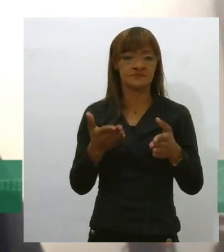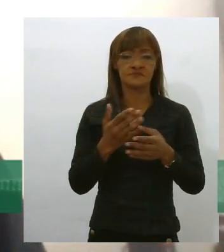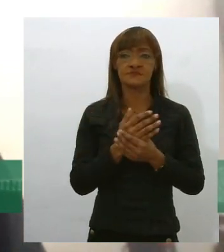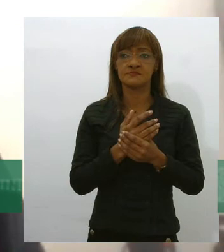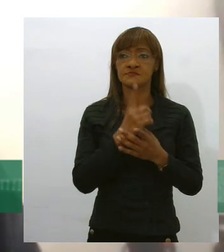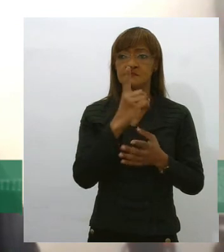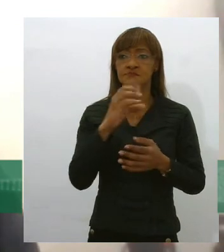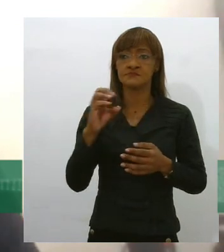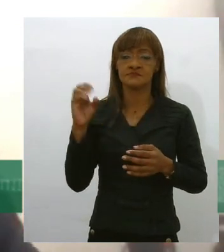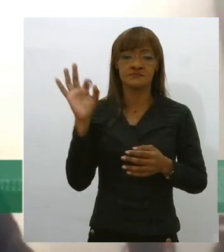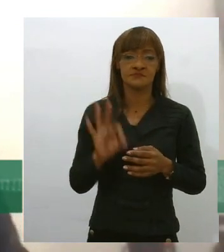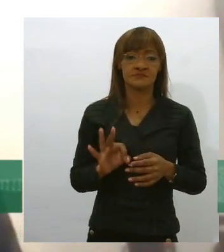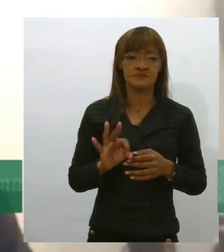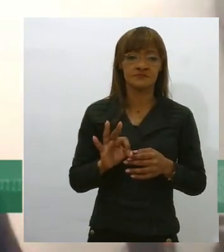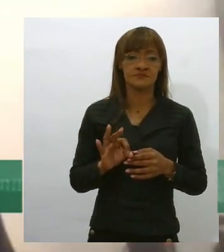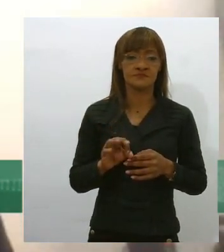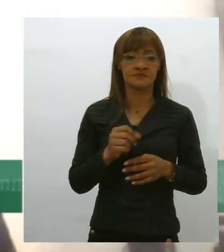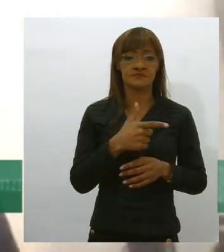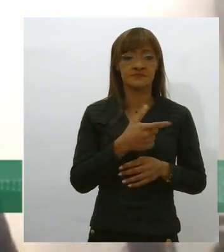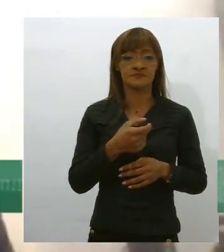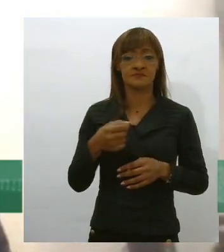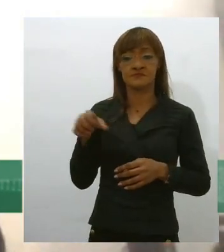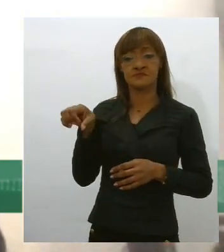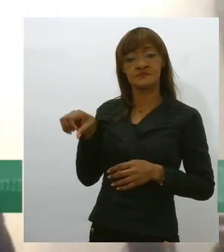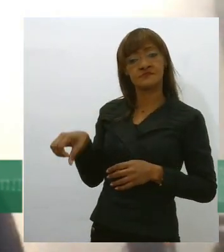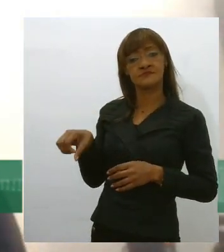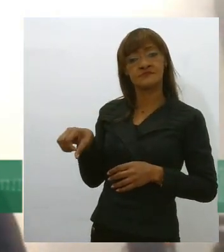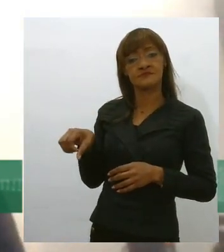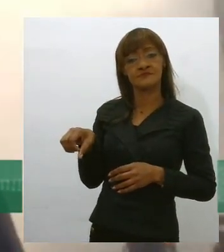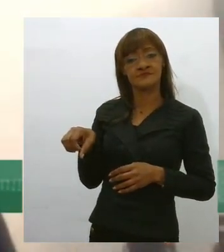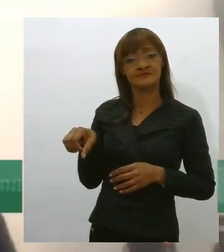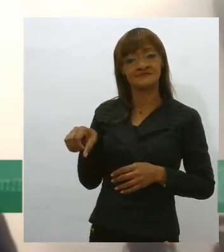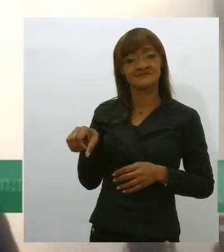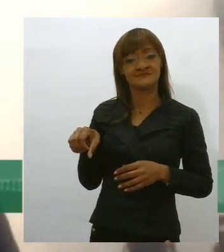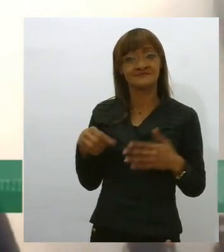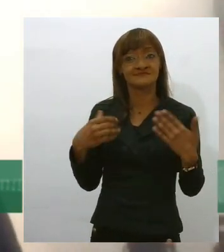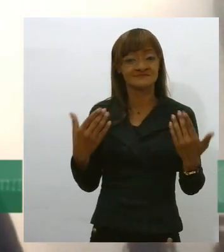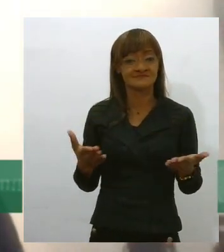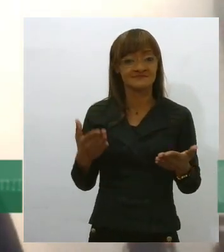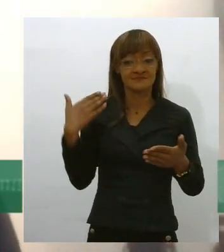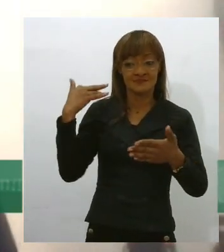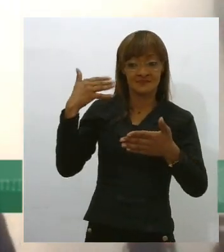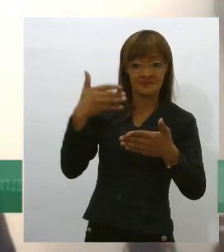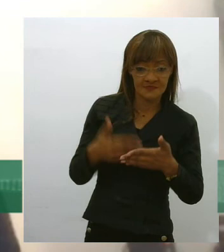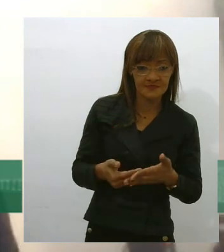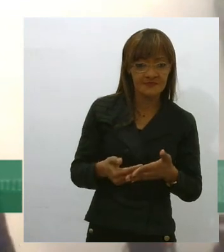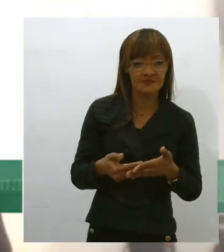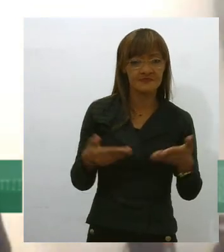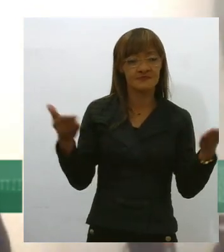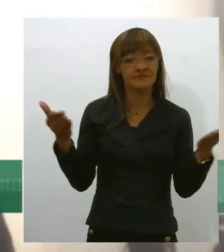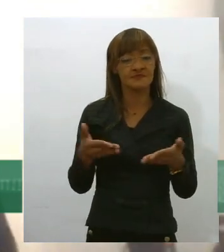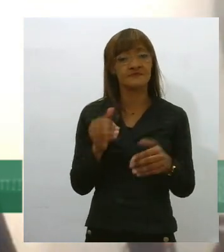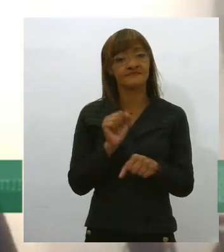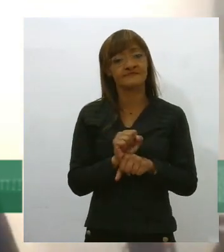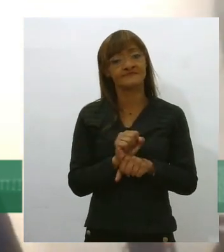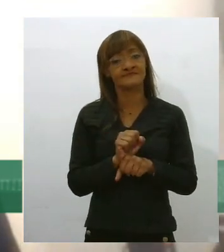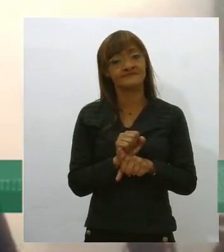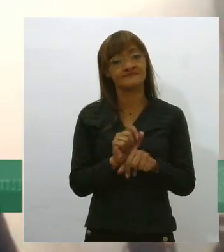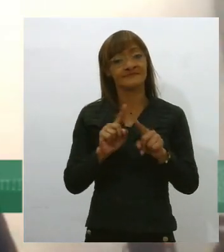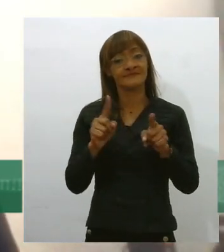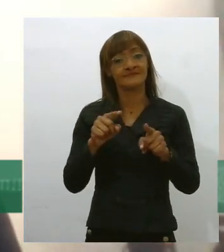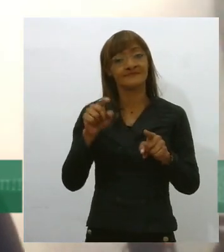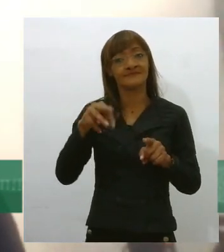ele é de 2009 e é muita coincidência né desde 2009 esse projeto estava parado bastou em maio